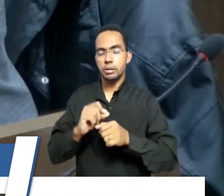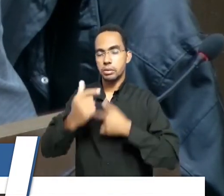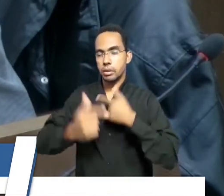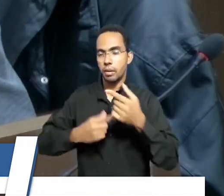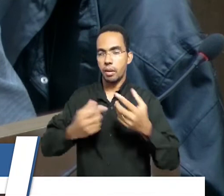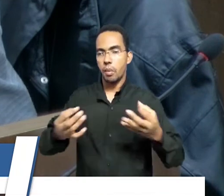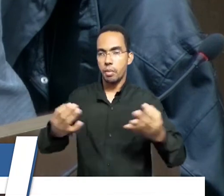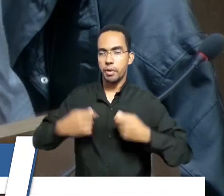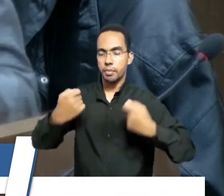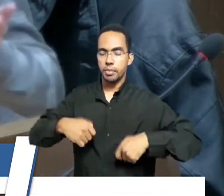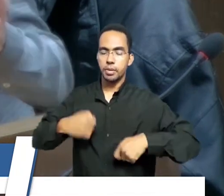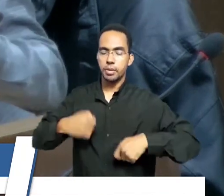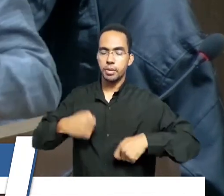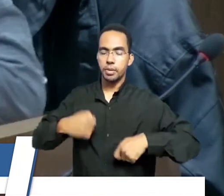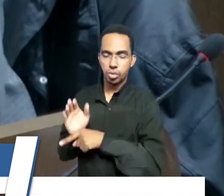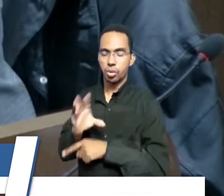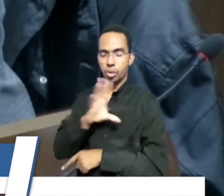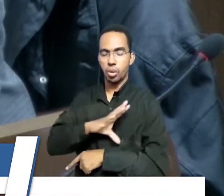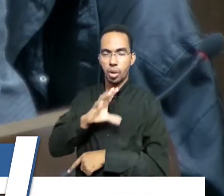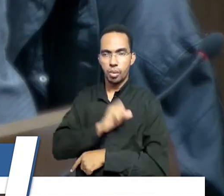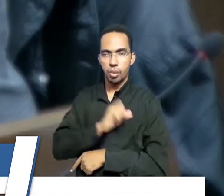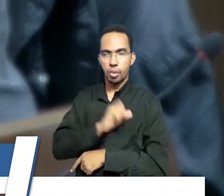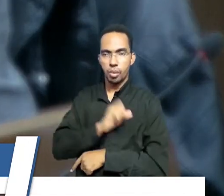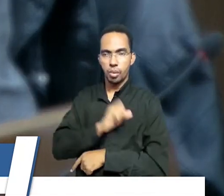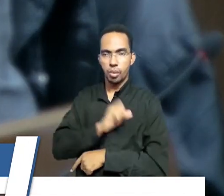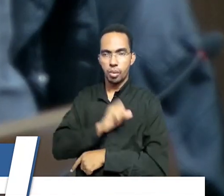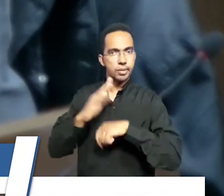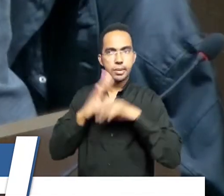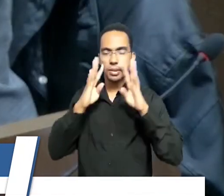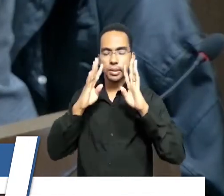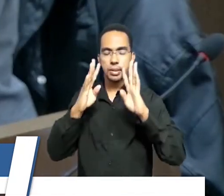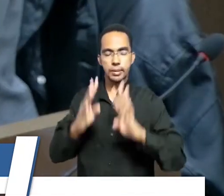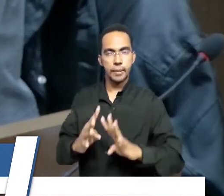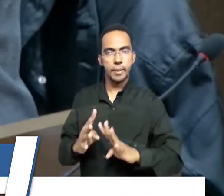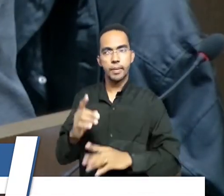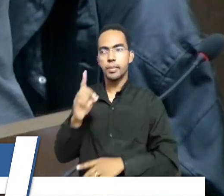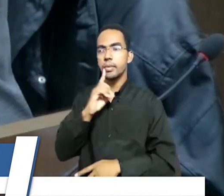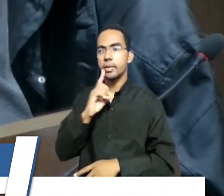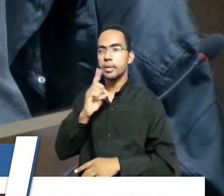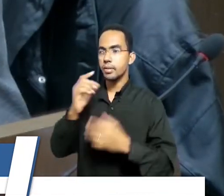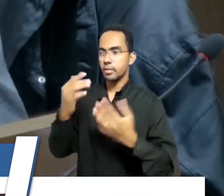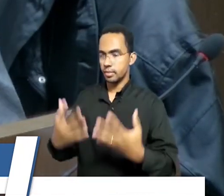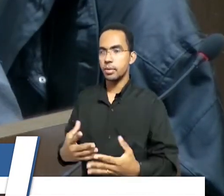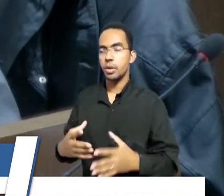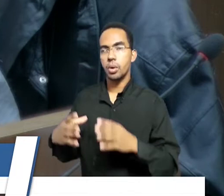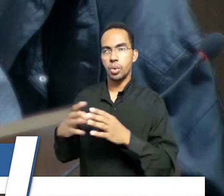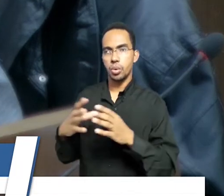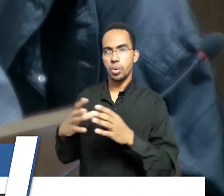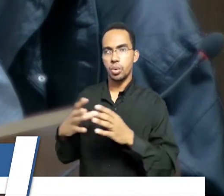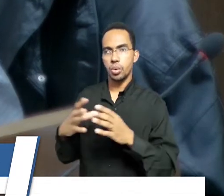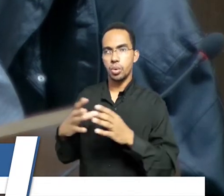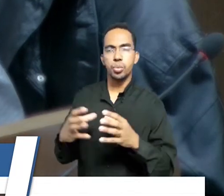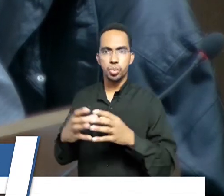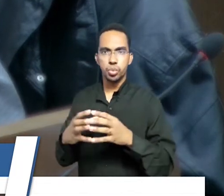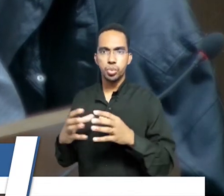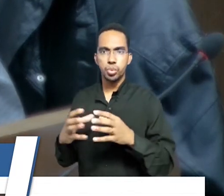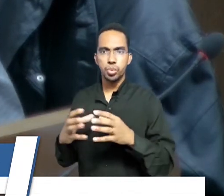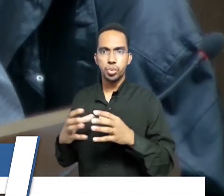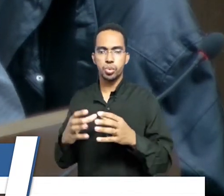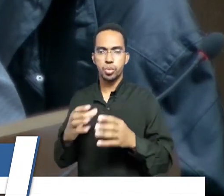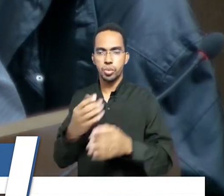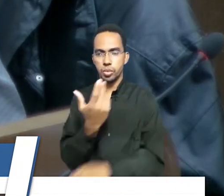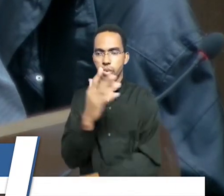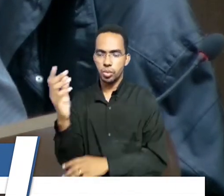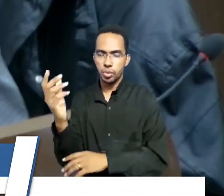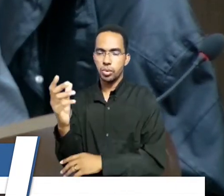carinho. E, como o Daniel disse, a equipe, né, a Comissão de Meio Ambiente e Animais, através do